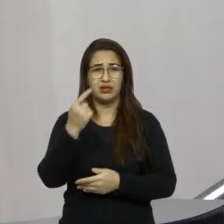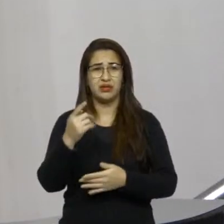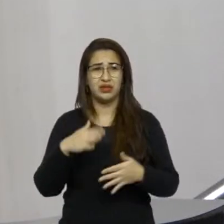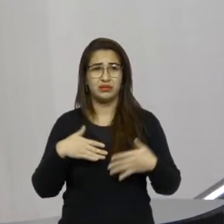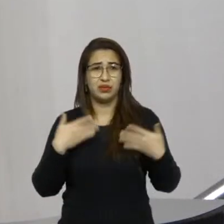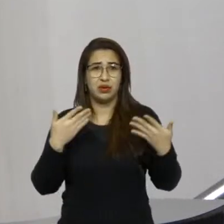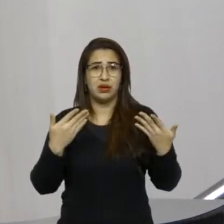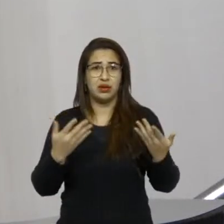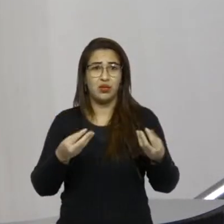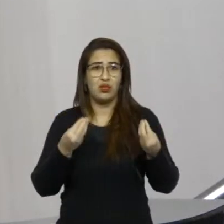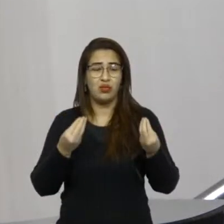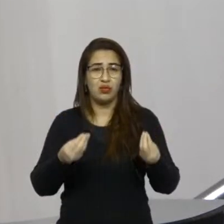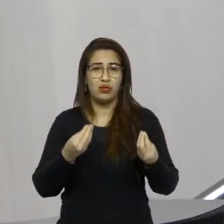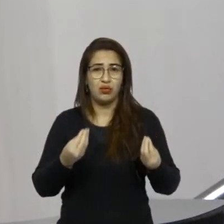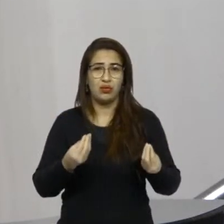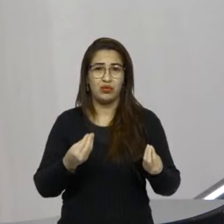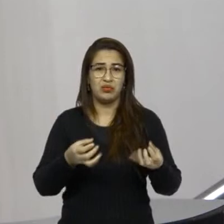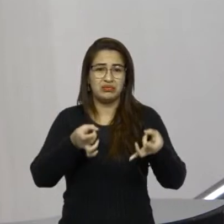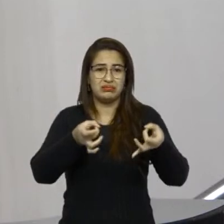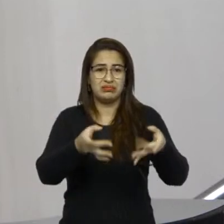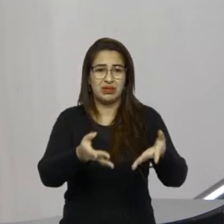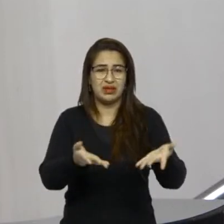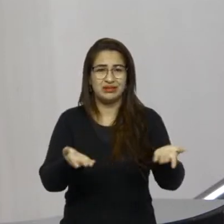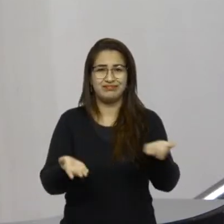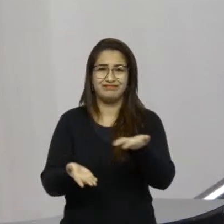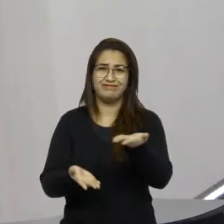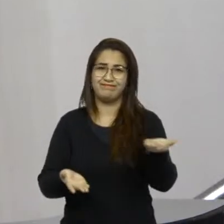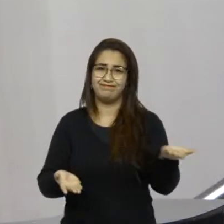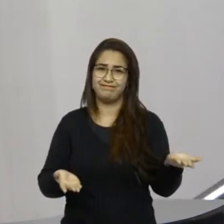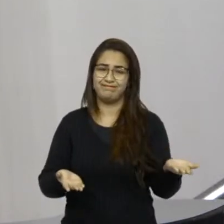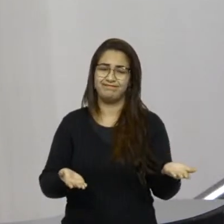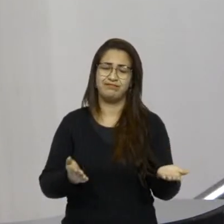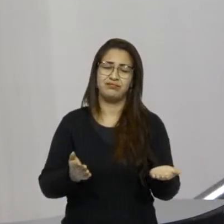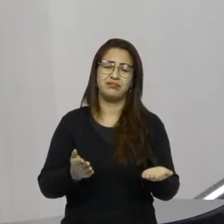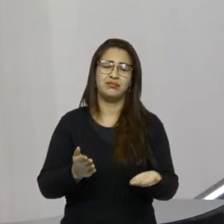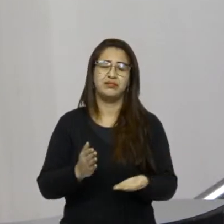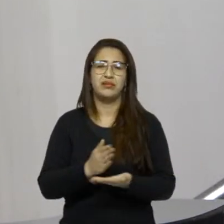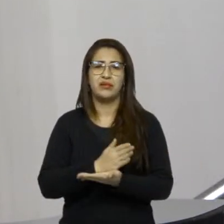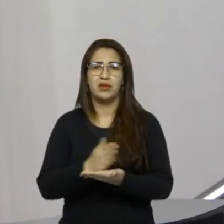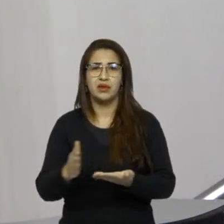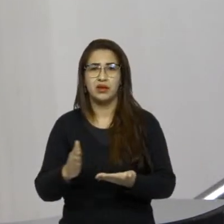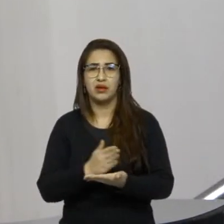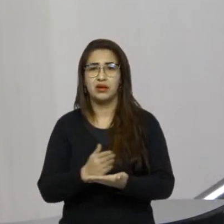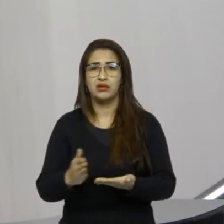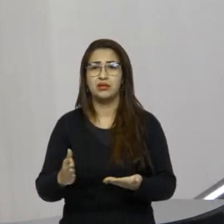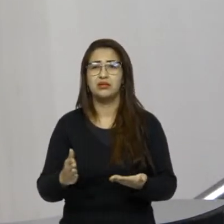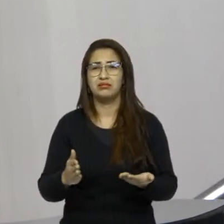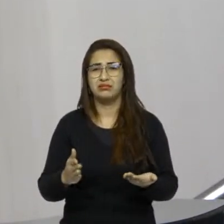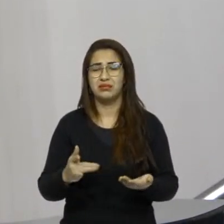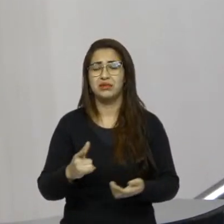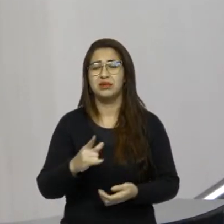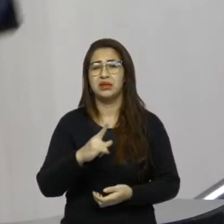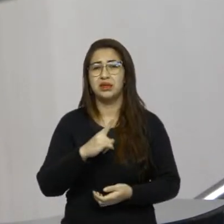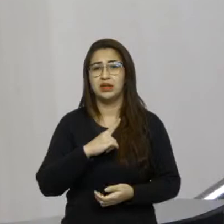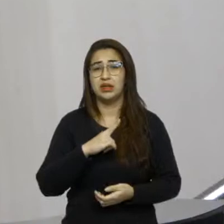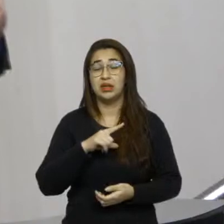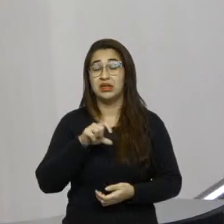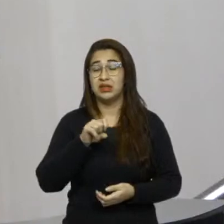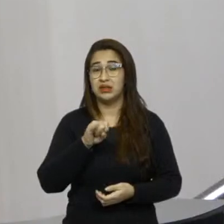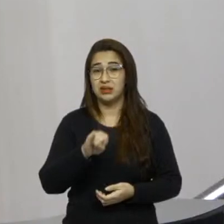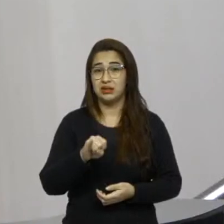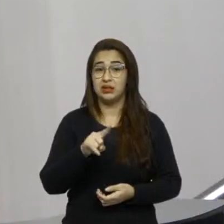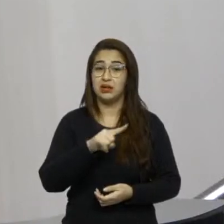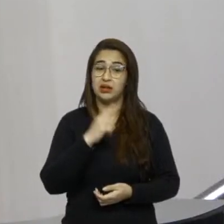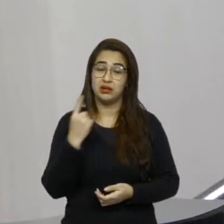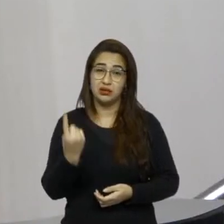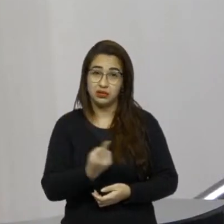com os desleixos, com os descasos. Tem situações que, se nós formos realmente fazer, e vamos